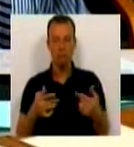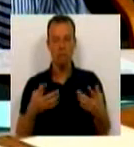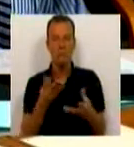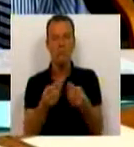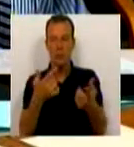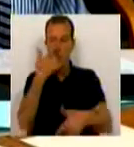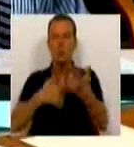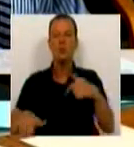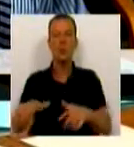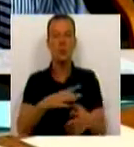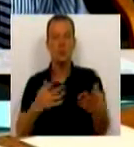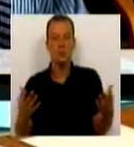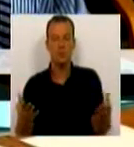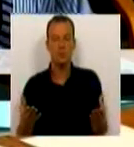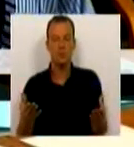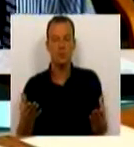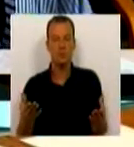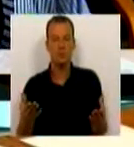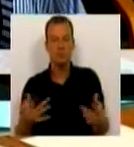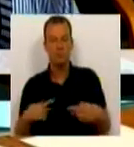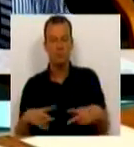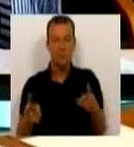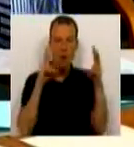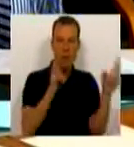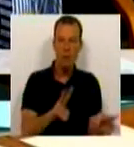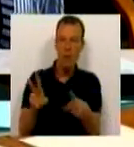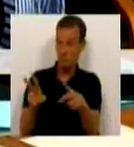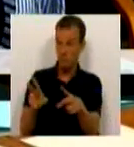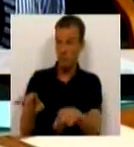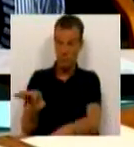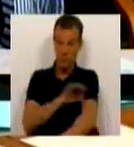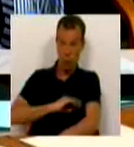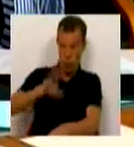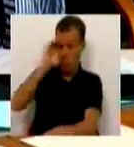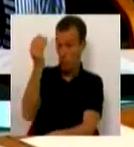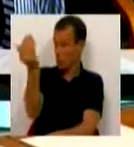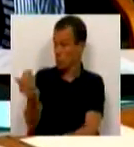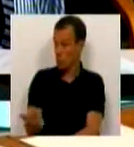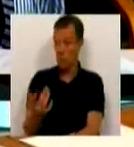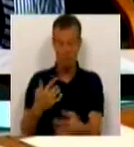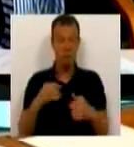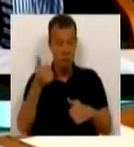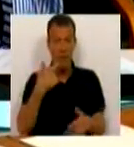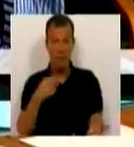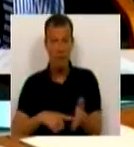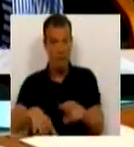muita gente está a olhar para o Sr. Ministro, ainda bem que não vai então para Bruxelas, porque